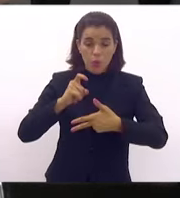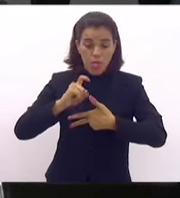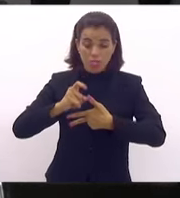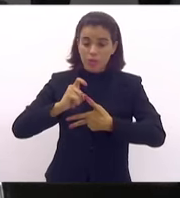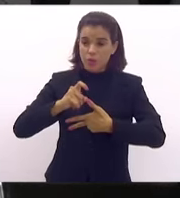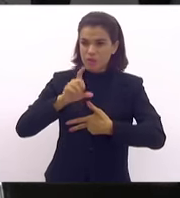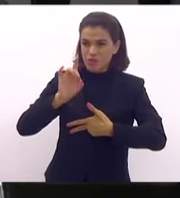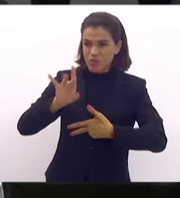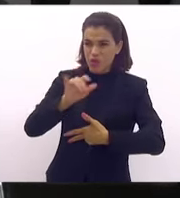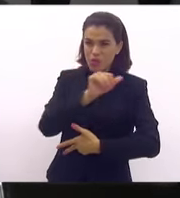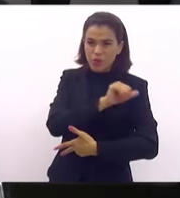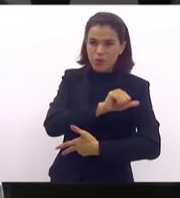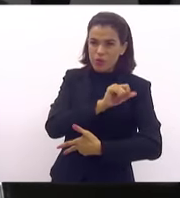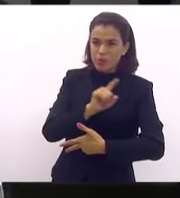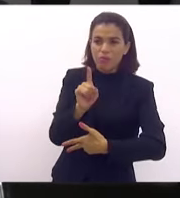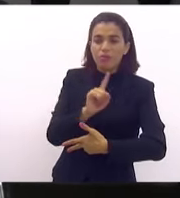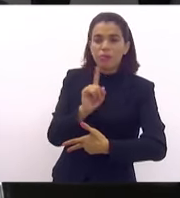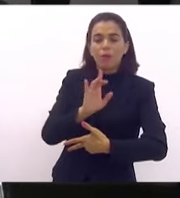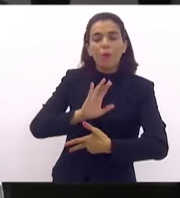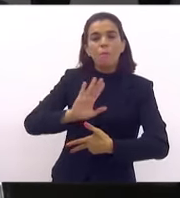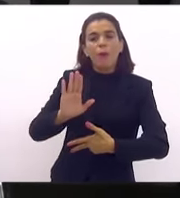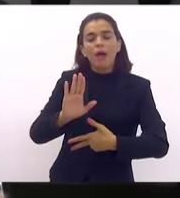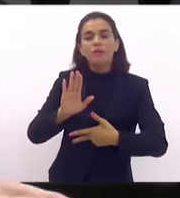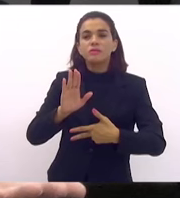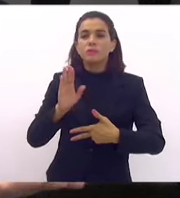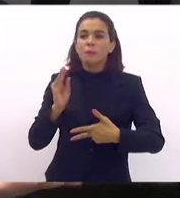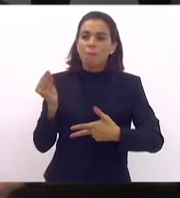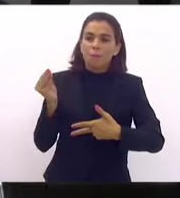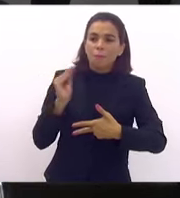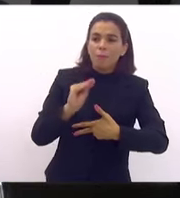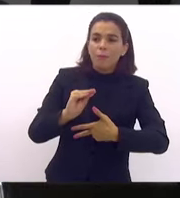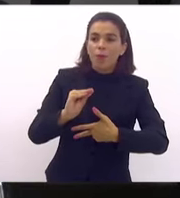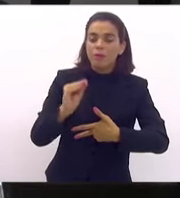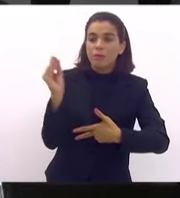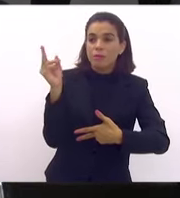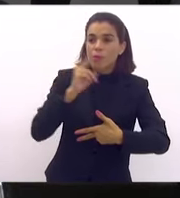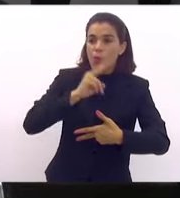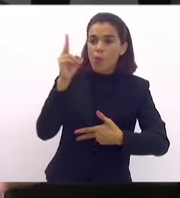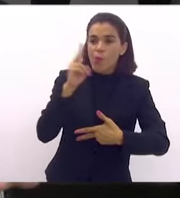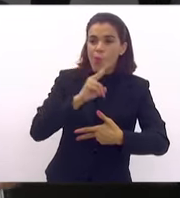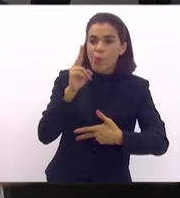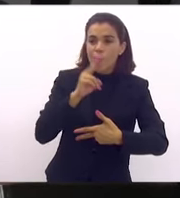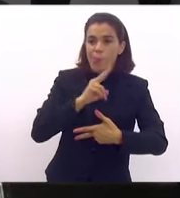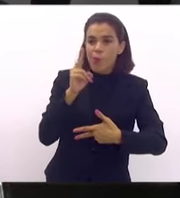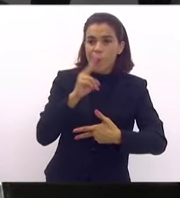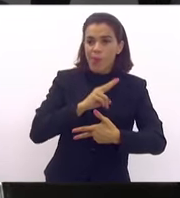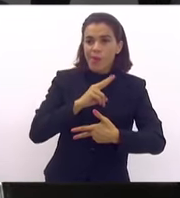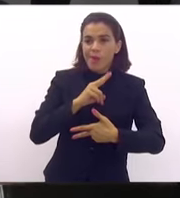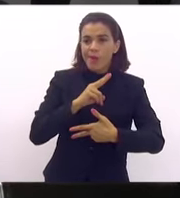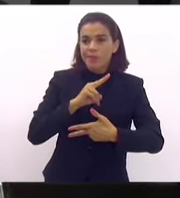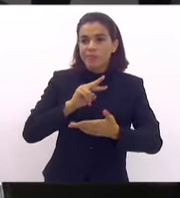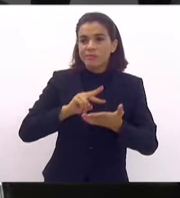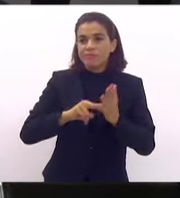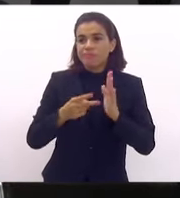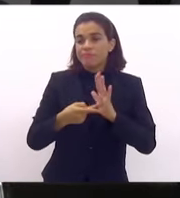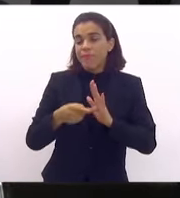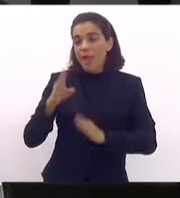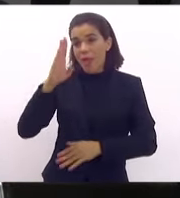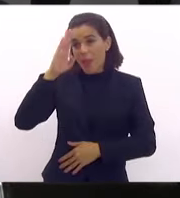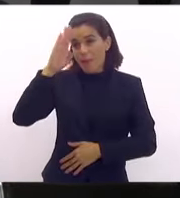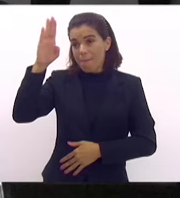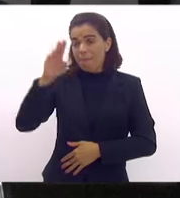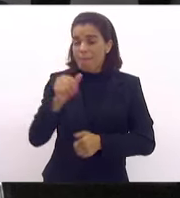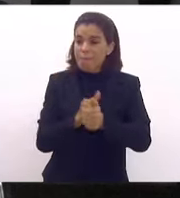só esse, o impedido de urgência? Porque um dos motivos que pedido de urgência tem prioridade para